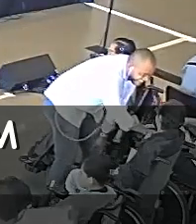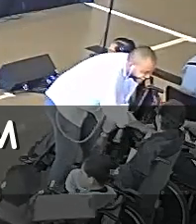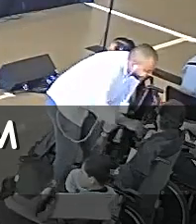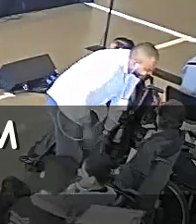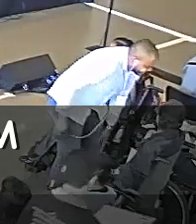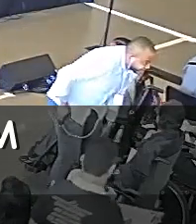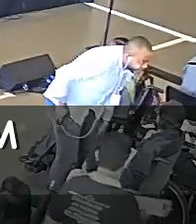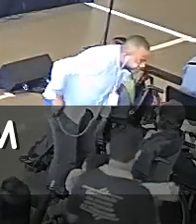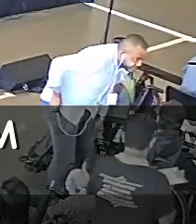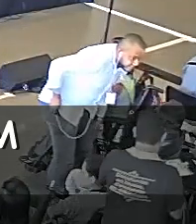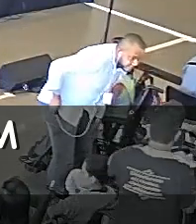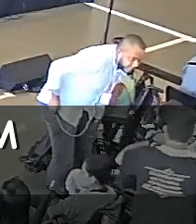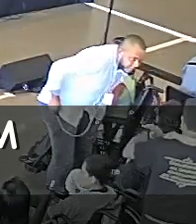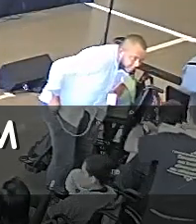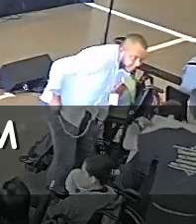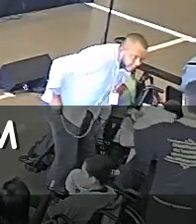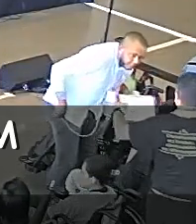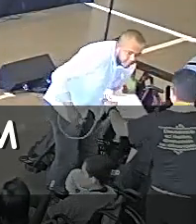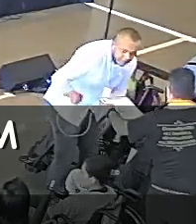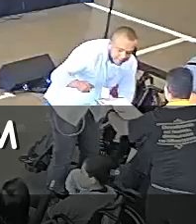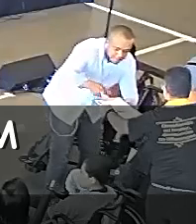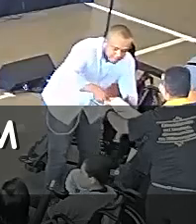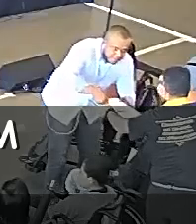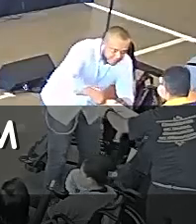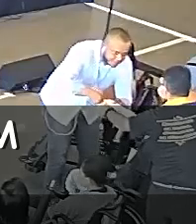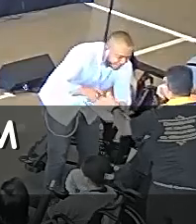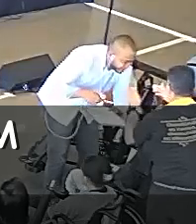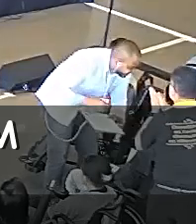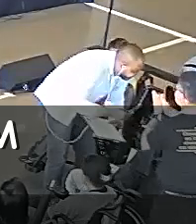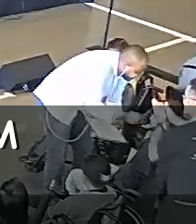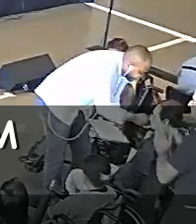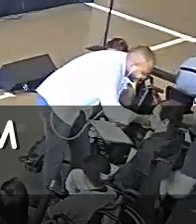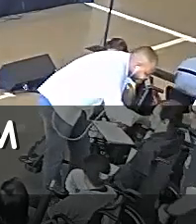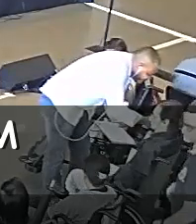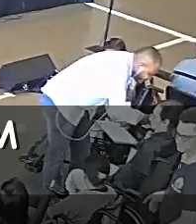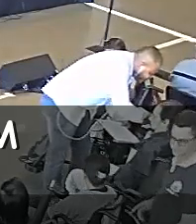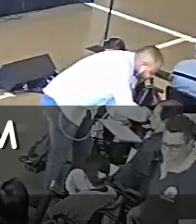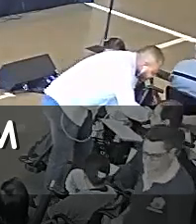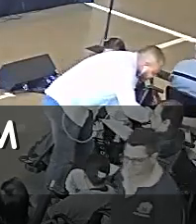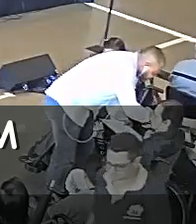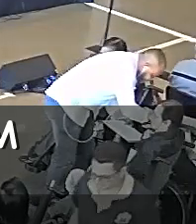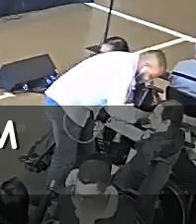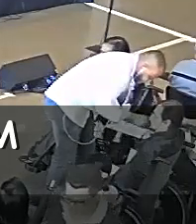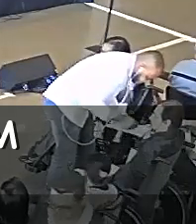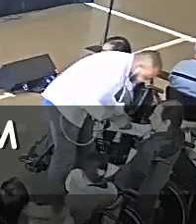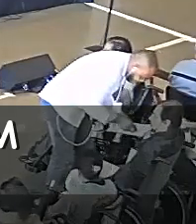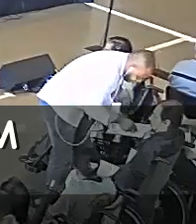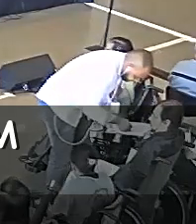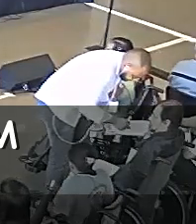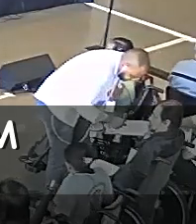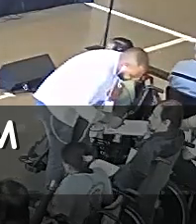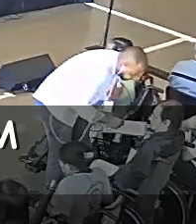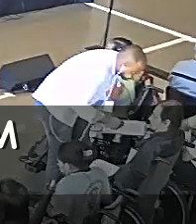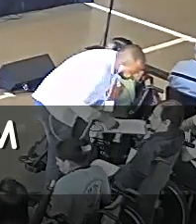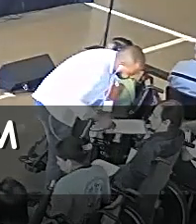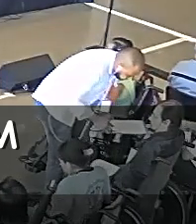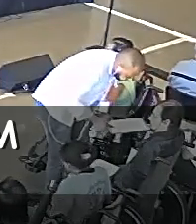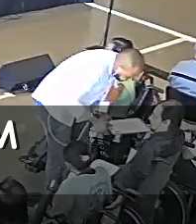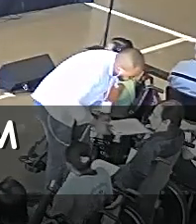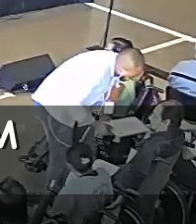eh testemunha disso Em alguns momentos não que eu me confunda com os papéis muito pelo contrário eu sei exatamente